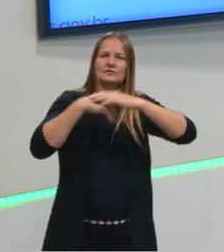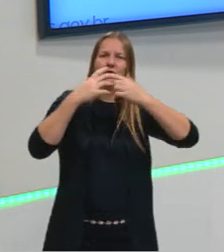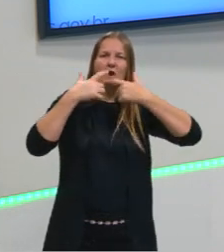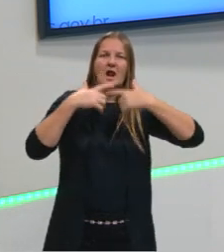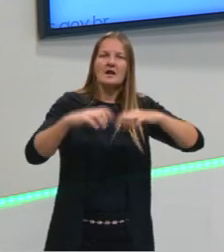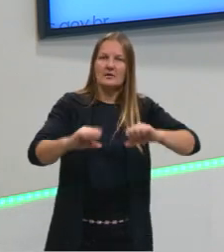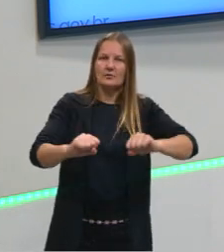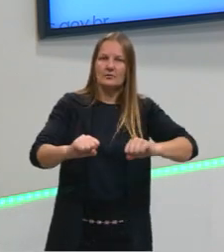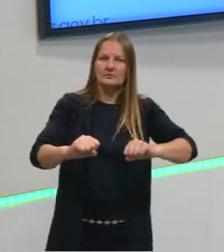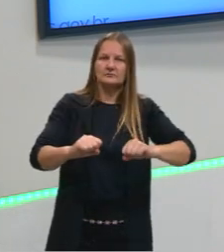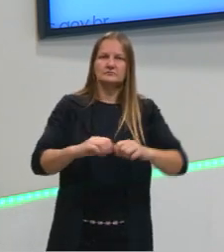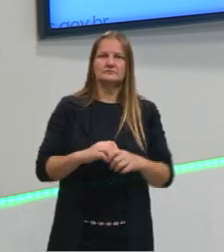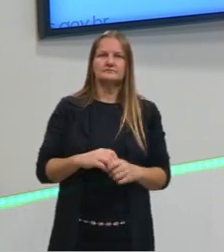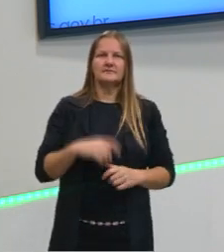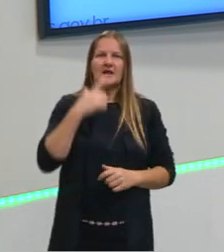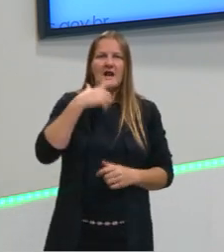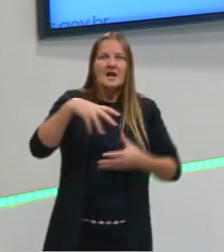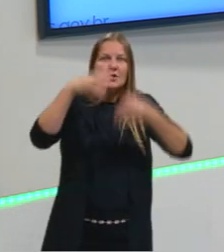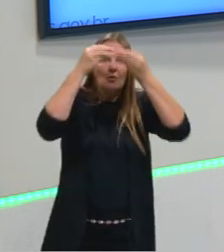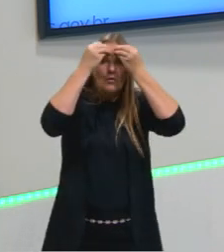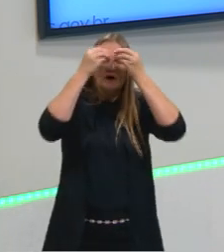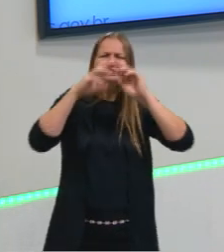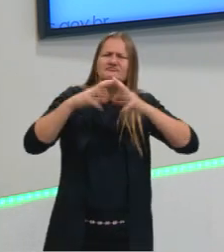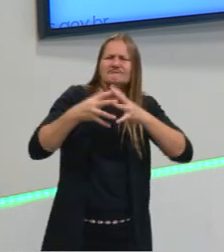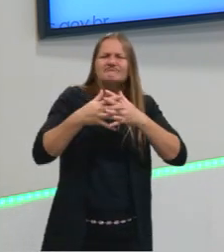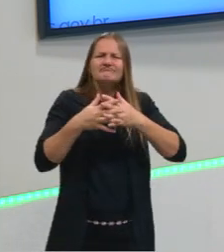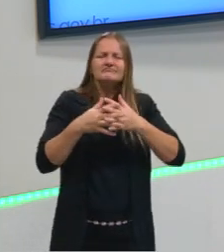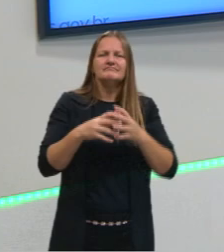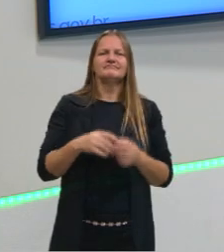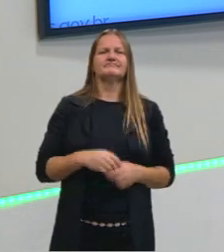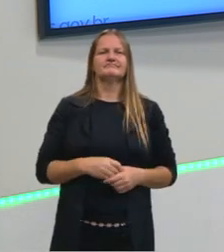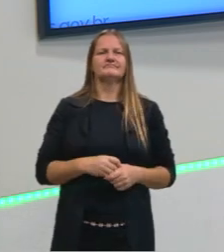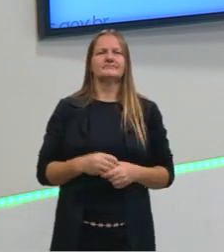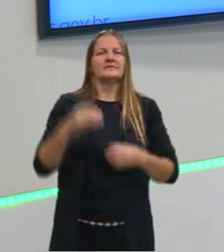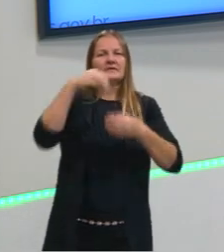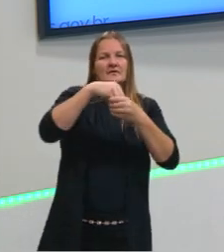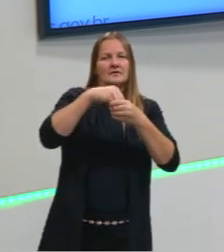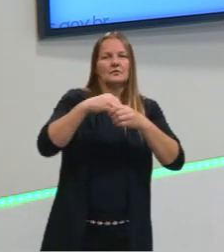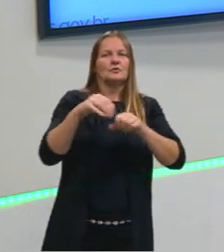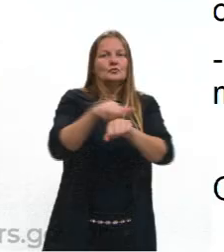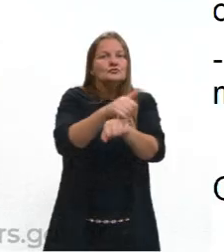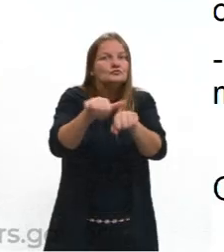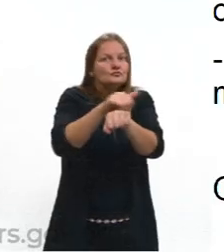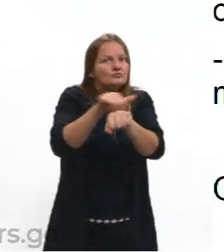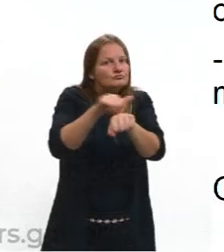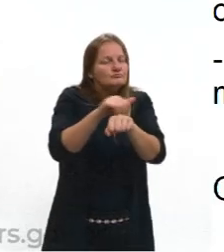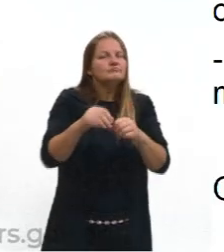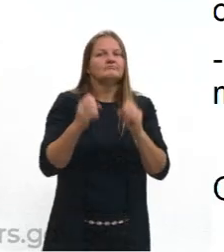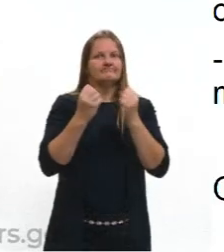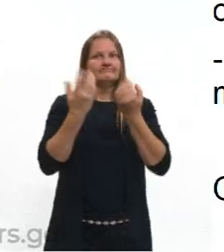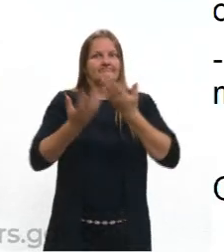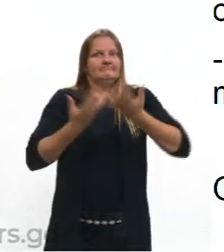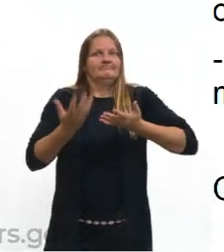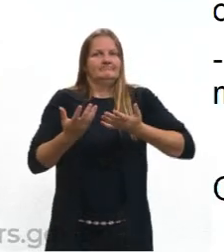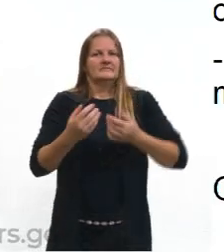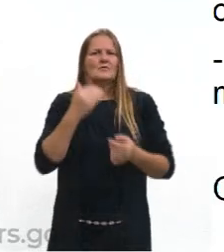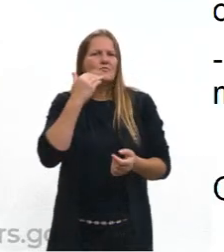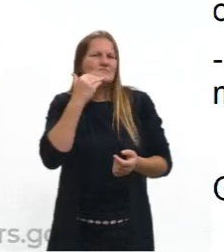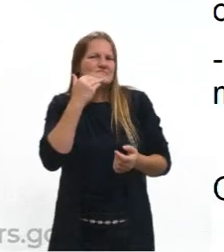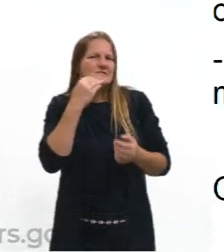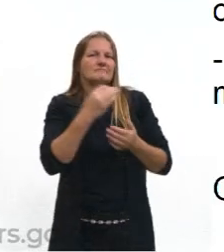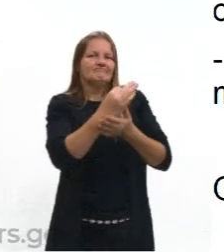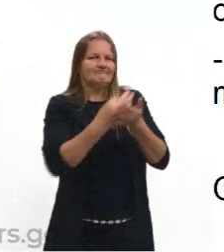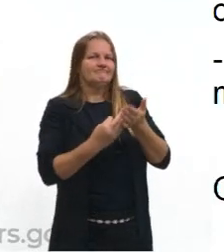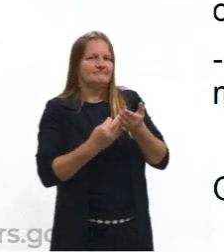tá então se for intencional beleza é recurso expressivo se não for daí vai ser um defeito